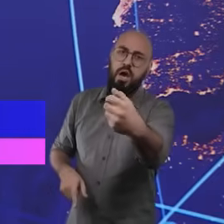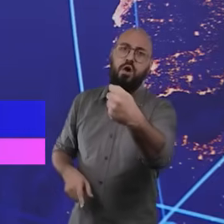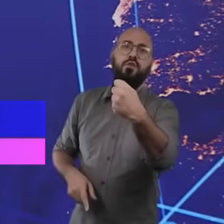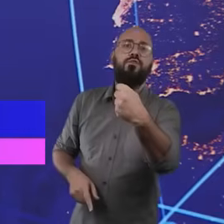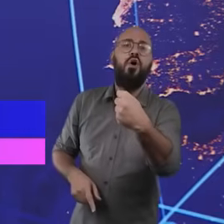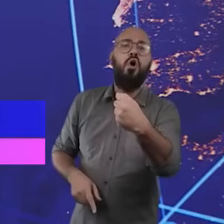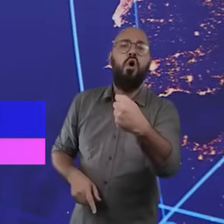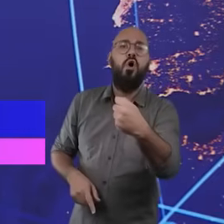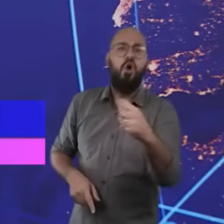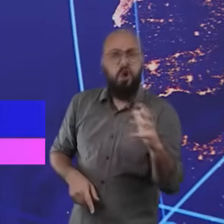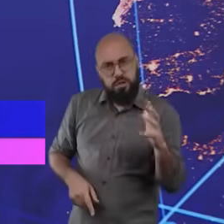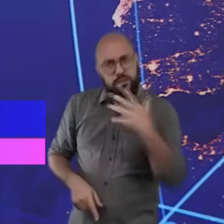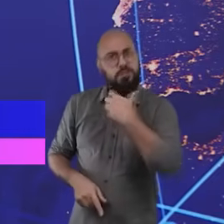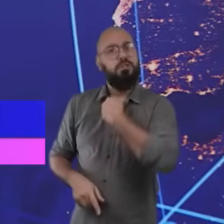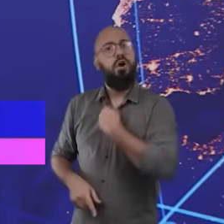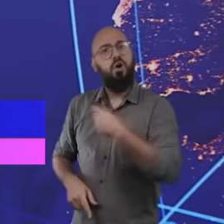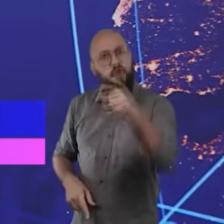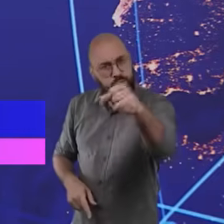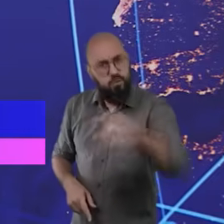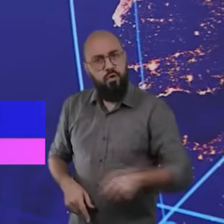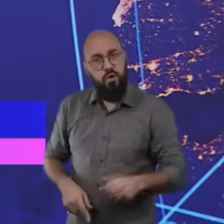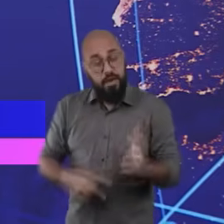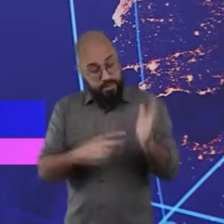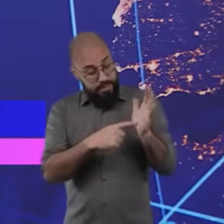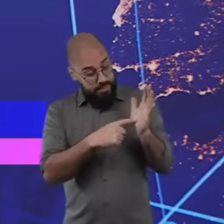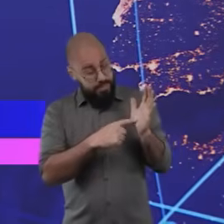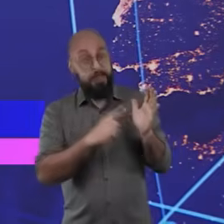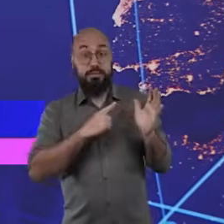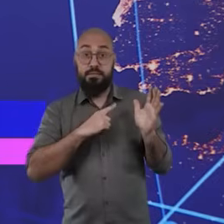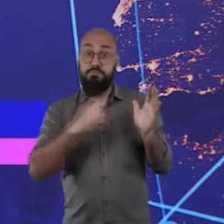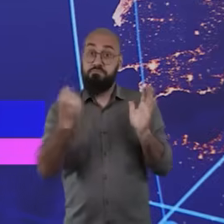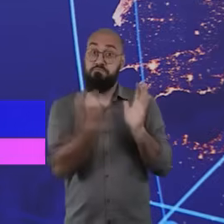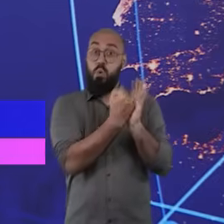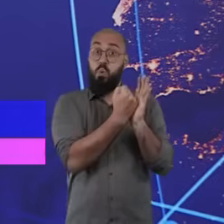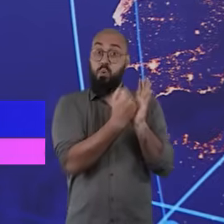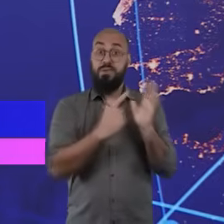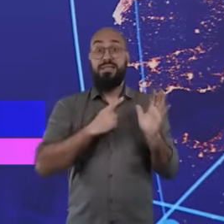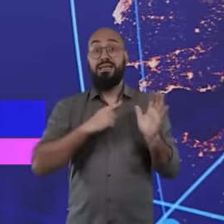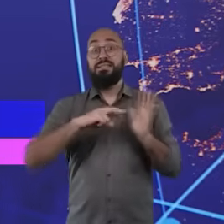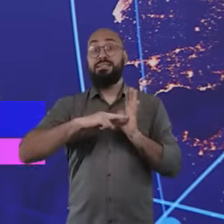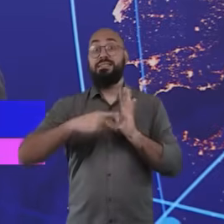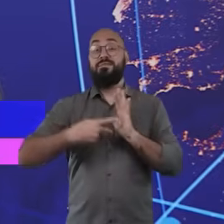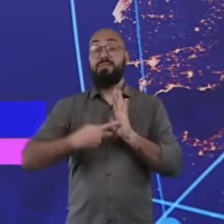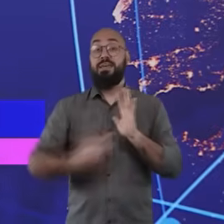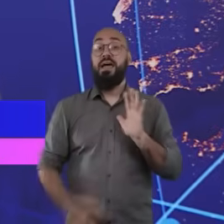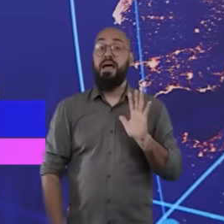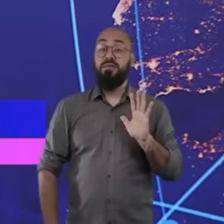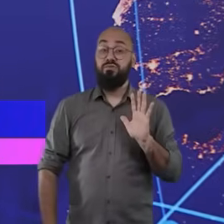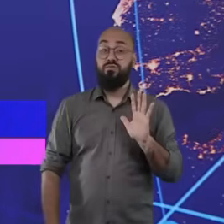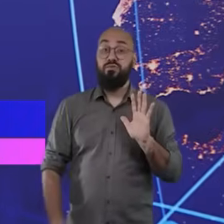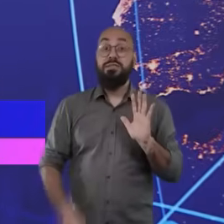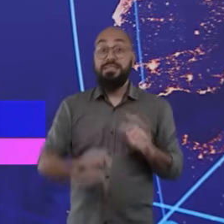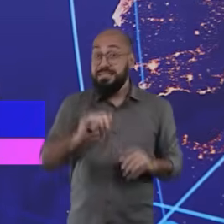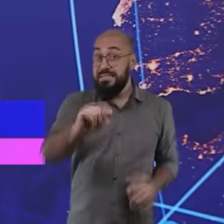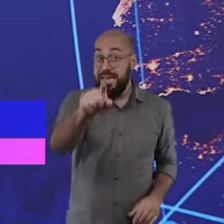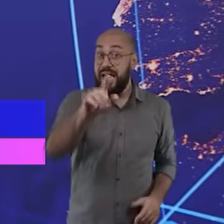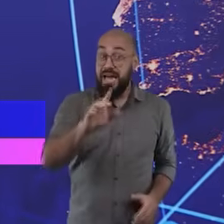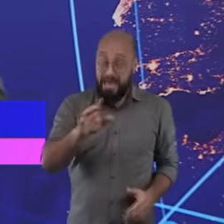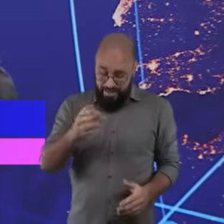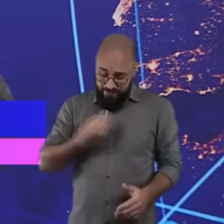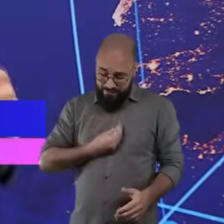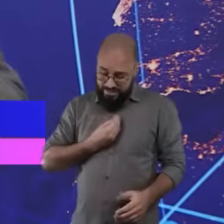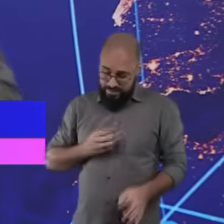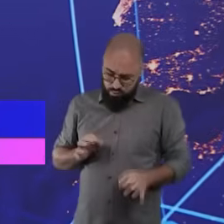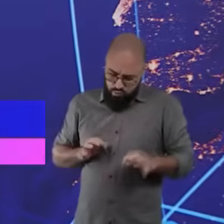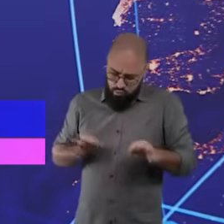cravos têm um sentido e um significado quando você aceita o sacrifício de Jesus e começa a se preparar para estar com